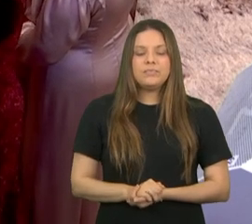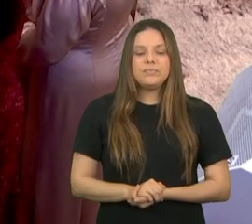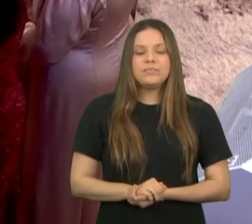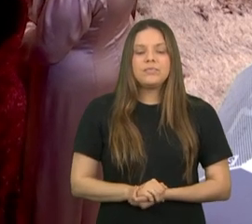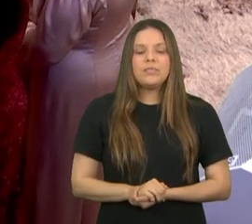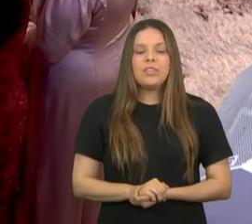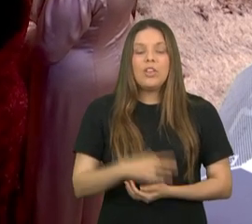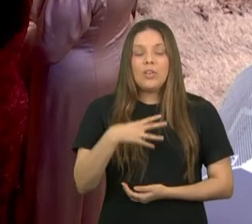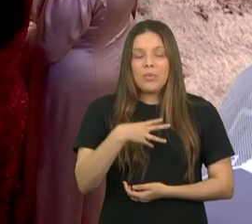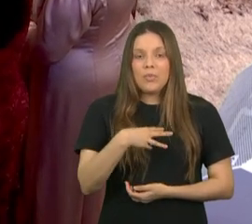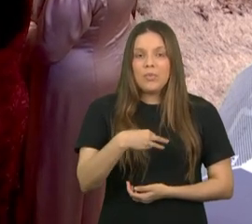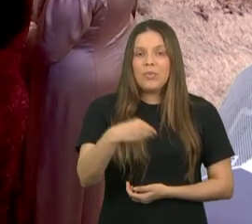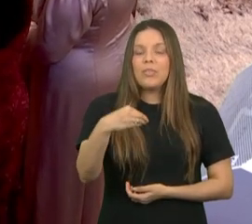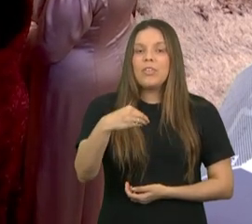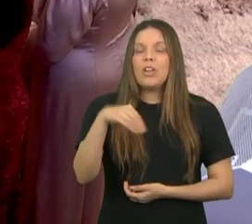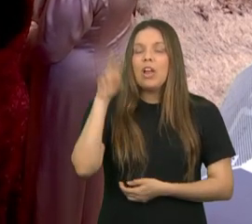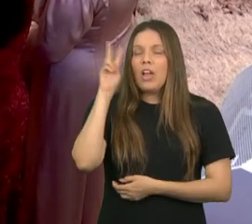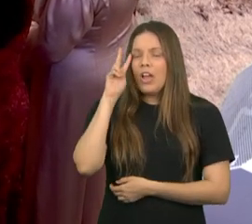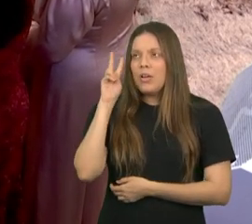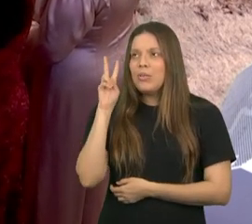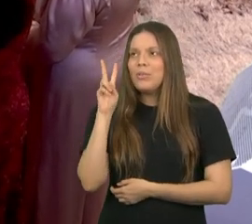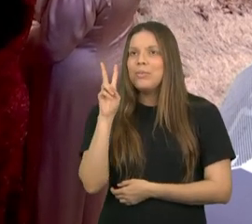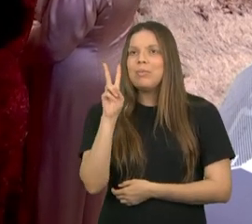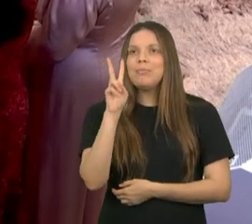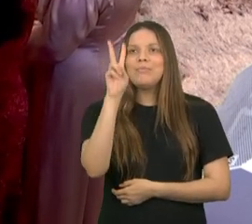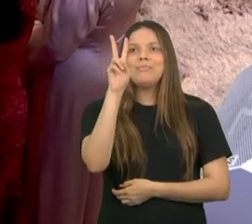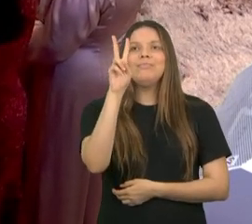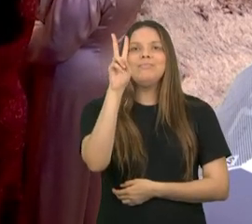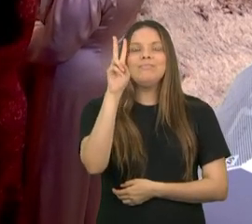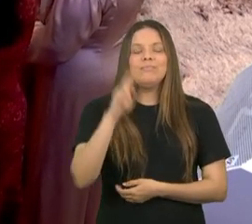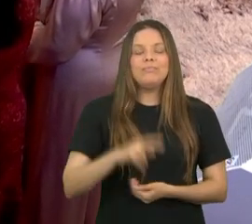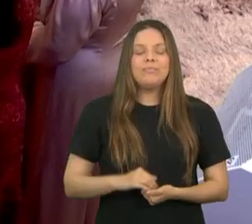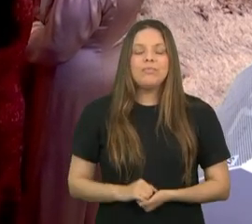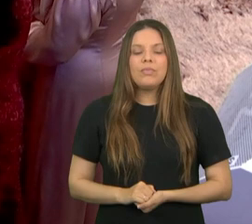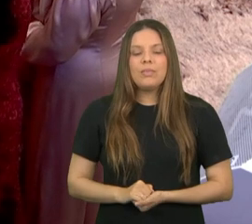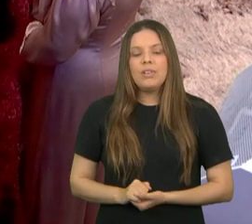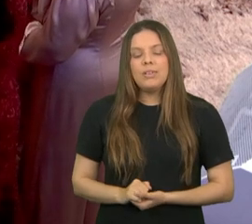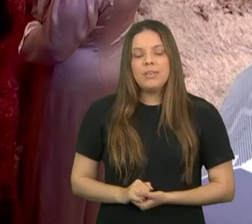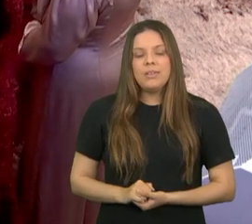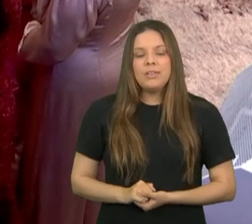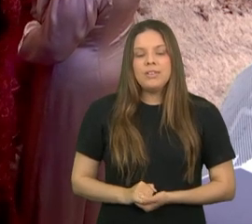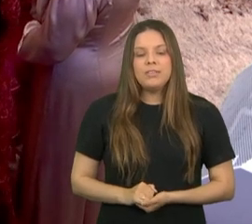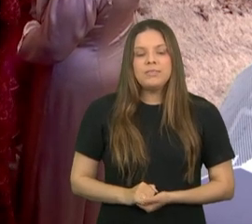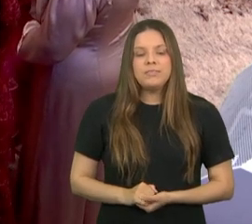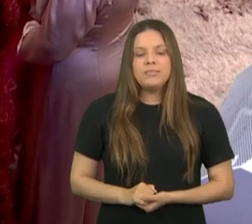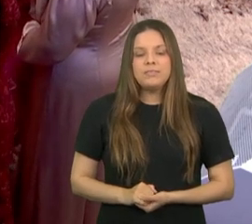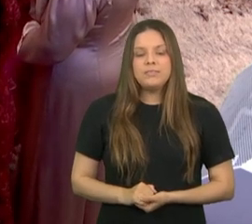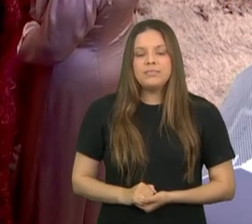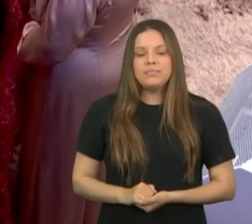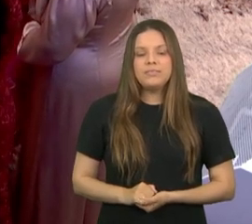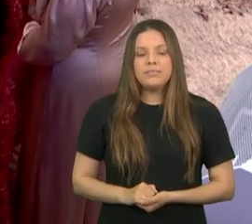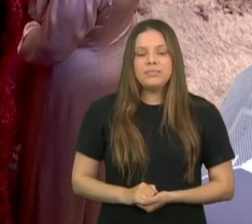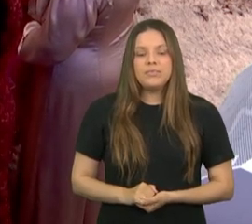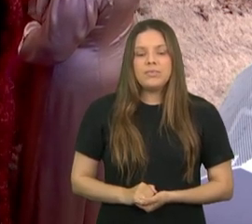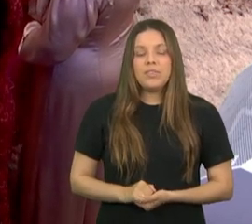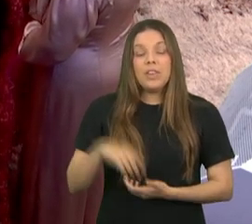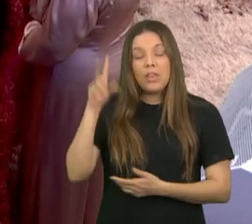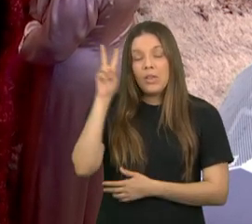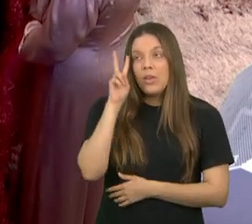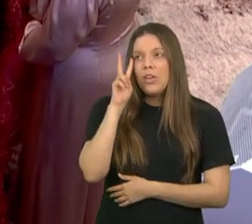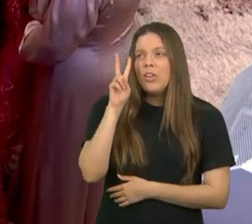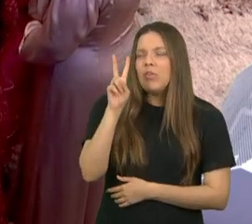frutífero, ergue os olhos. E o texto diz que os olhos são a fonte do